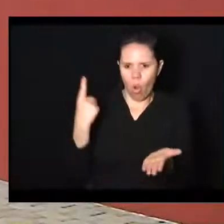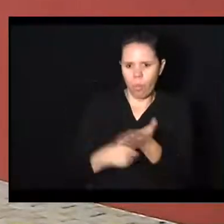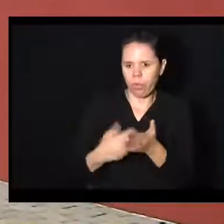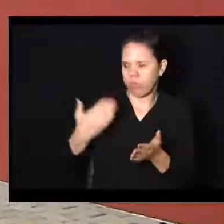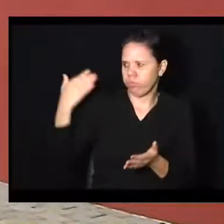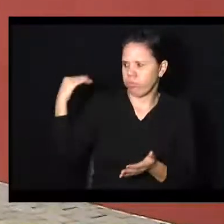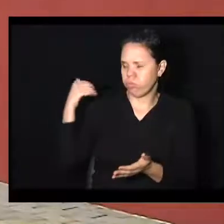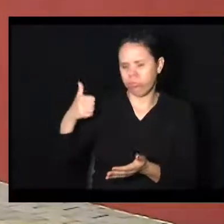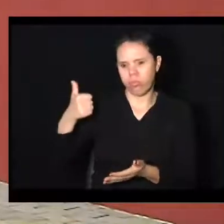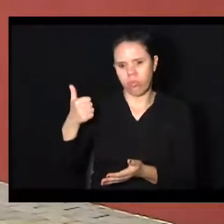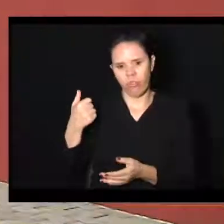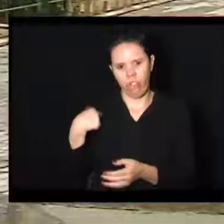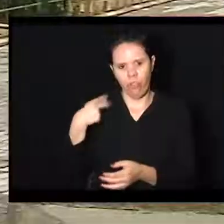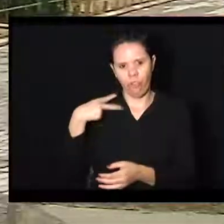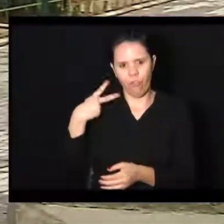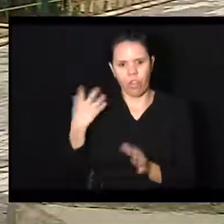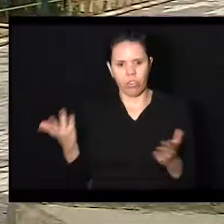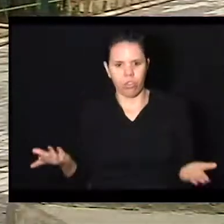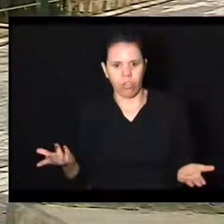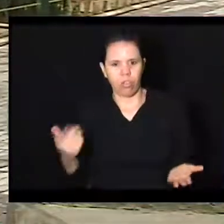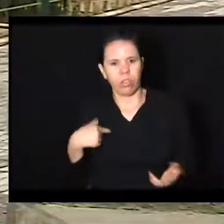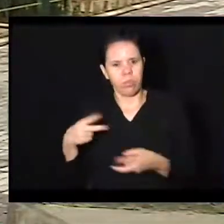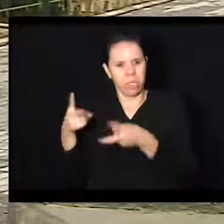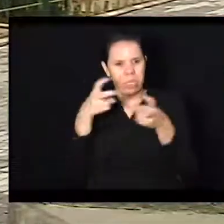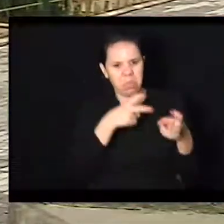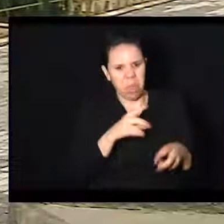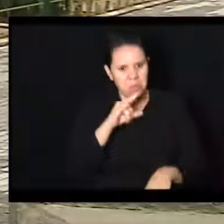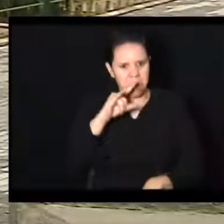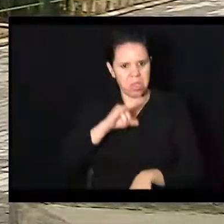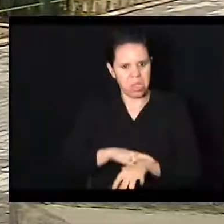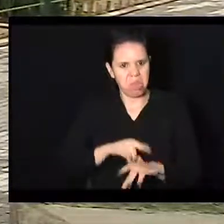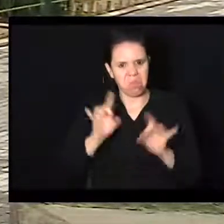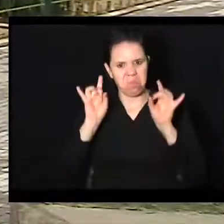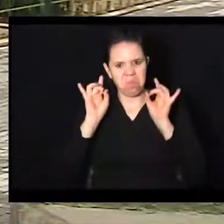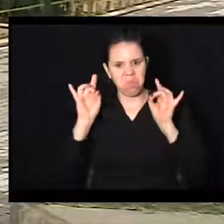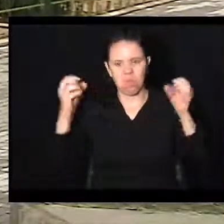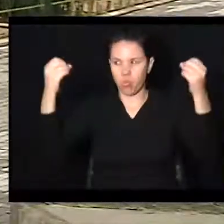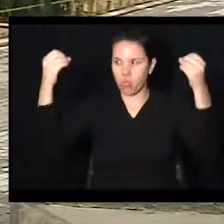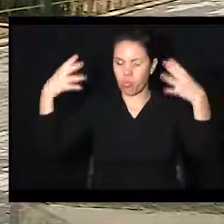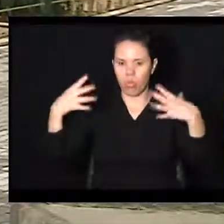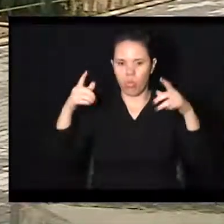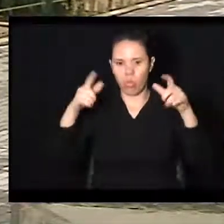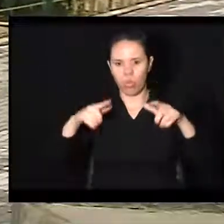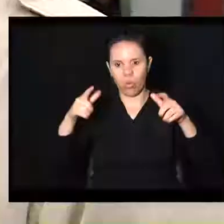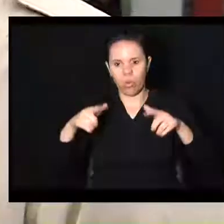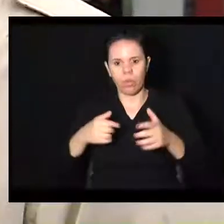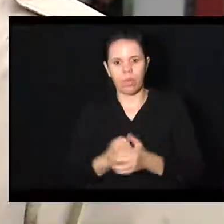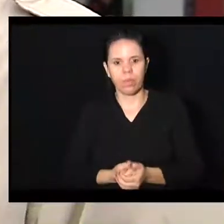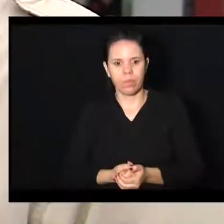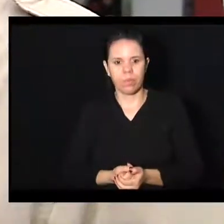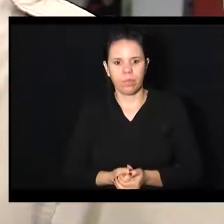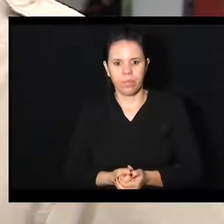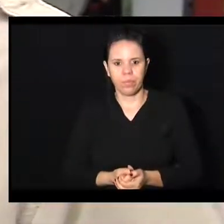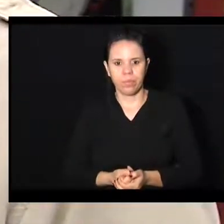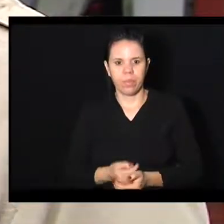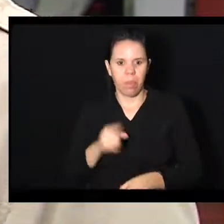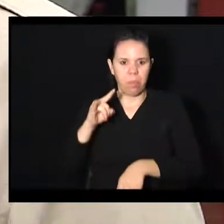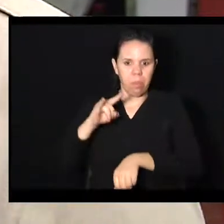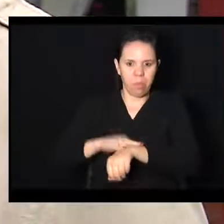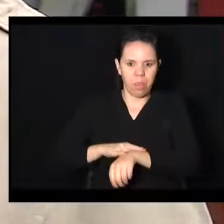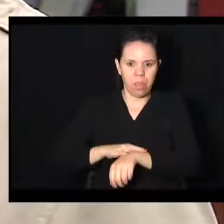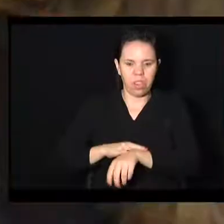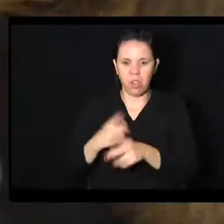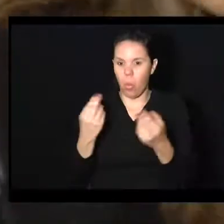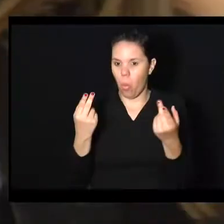se percebeu que realmente são banheiros, como quis e nominou o secretário Ernesto Paulela, banheiros de